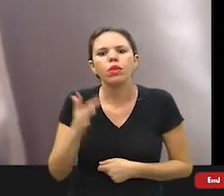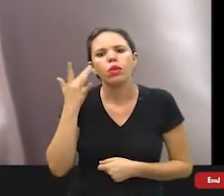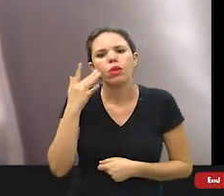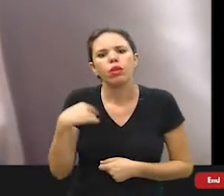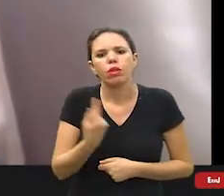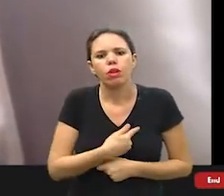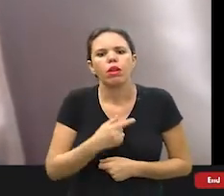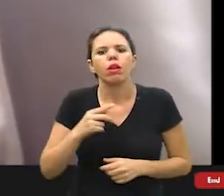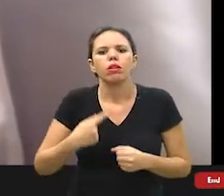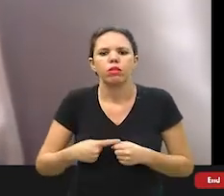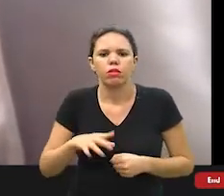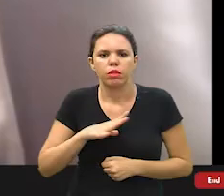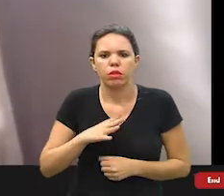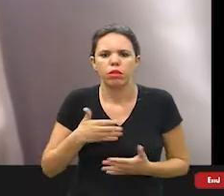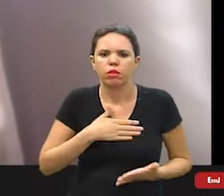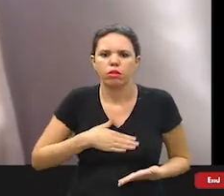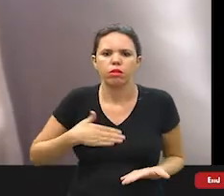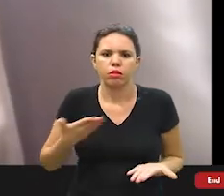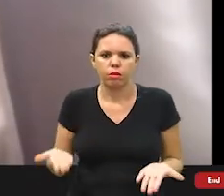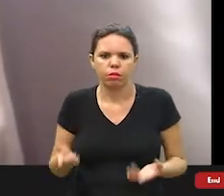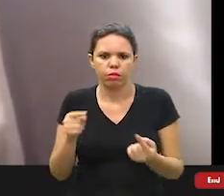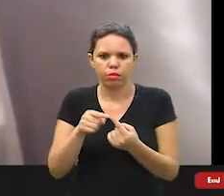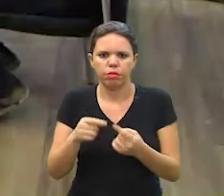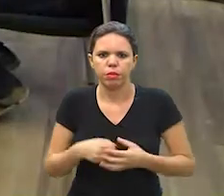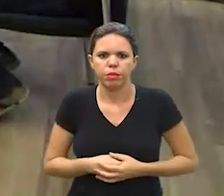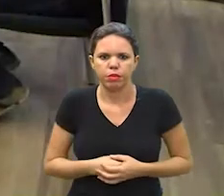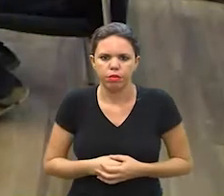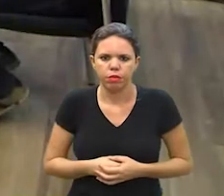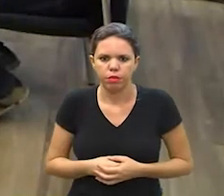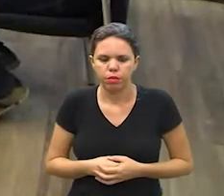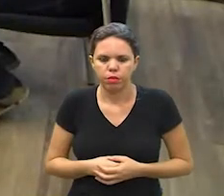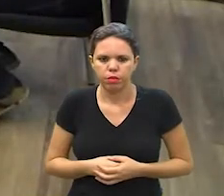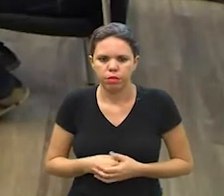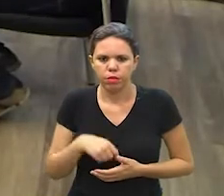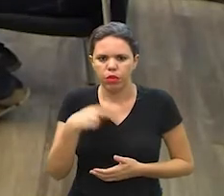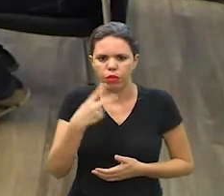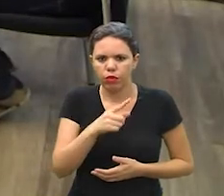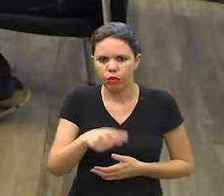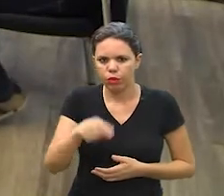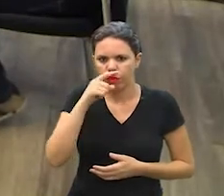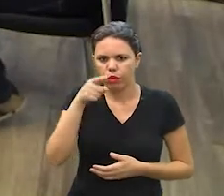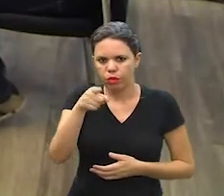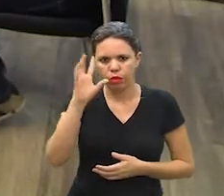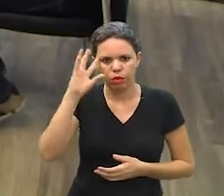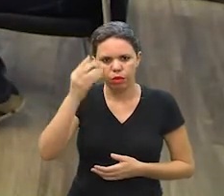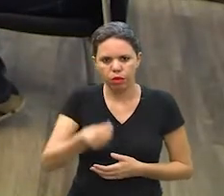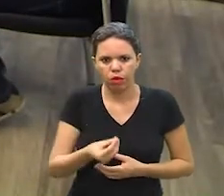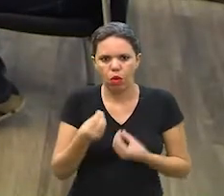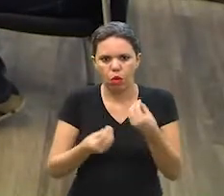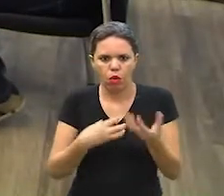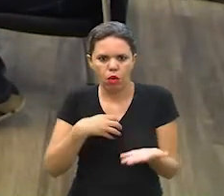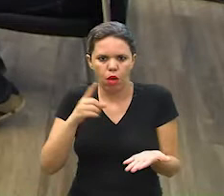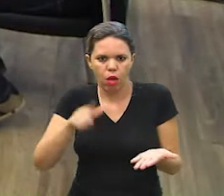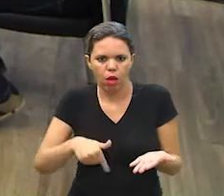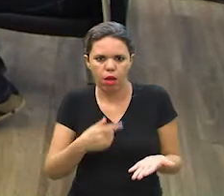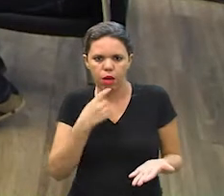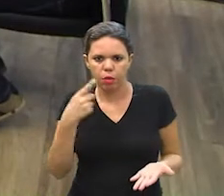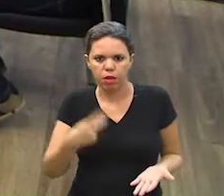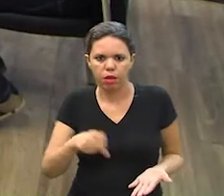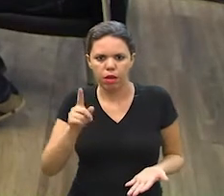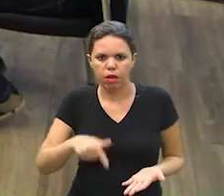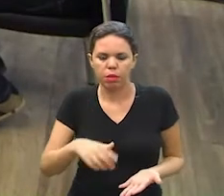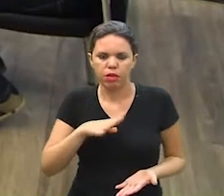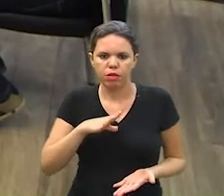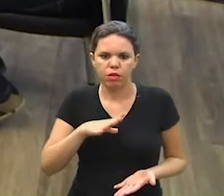acho que nós somos um município privilegiado nesse sentido. Zé Carlos e Paula Haddad, vocês entendem dessa maneira também Campinas